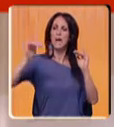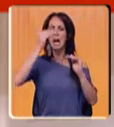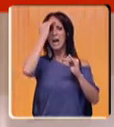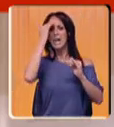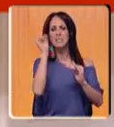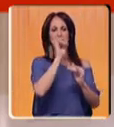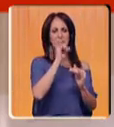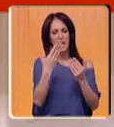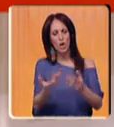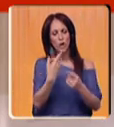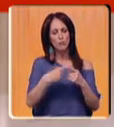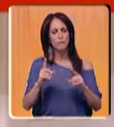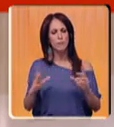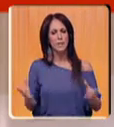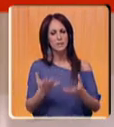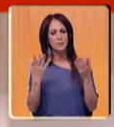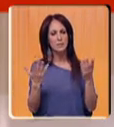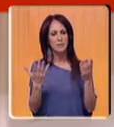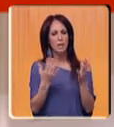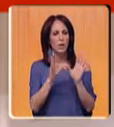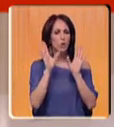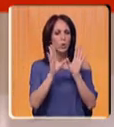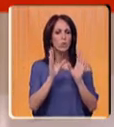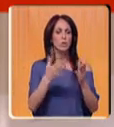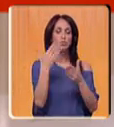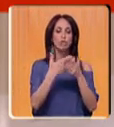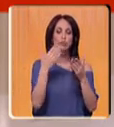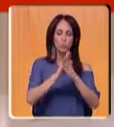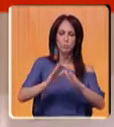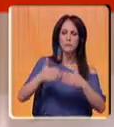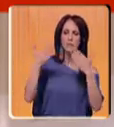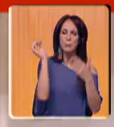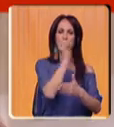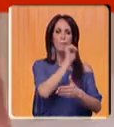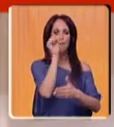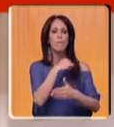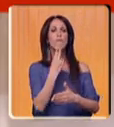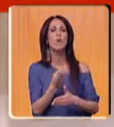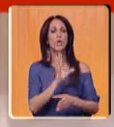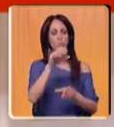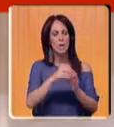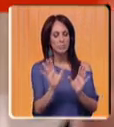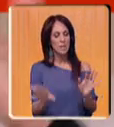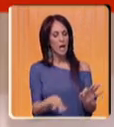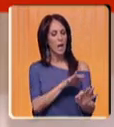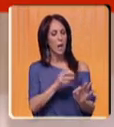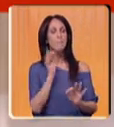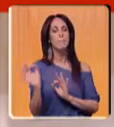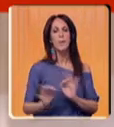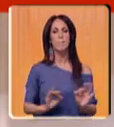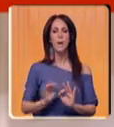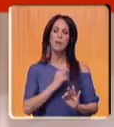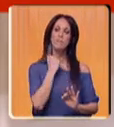Acho que estás a cantar de forma diferente. Os meus estudos iniciais de canto eram dentro do clássico. Eu preparei a voz para